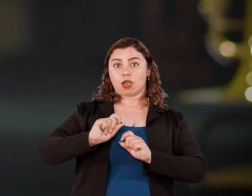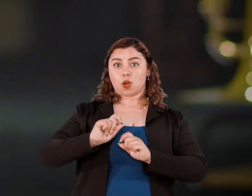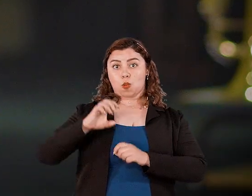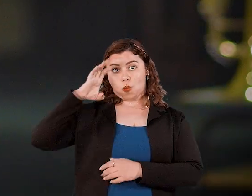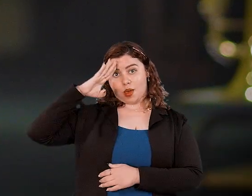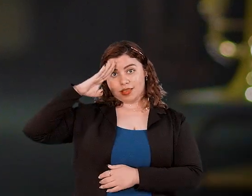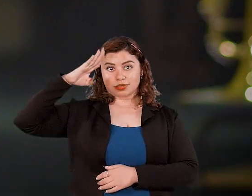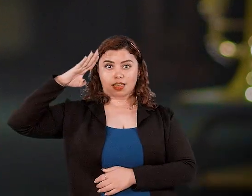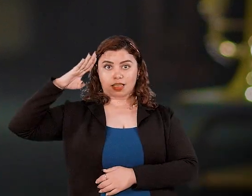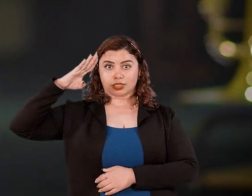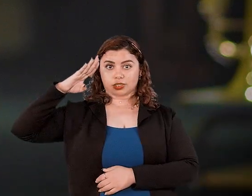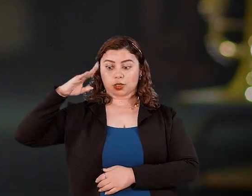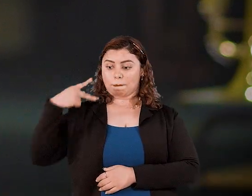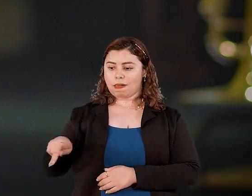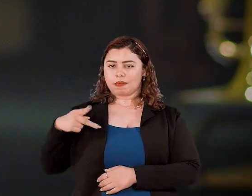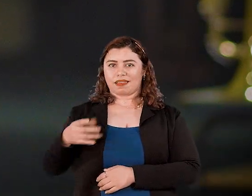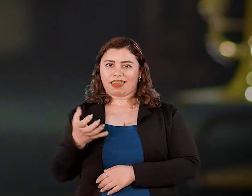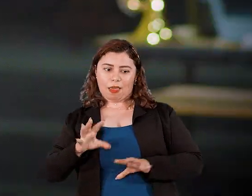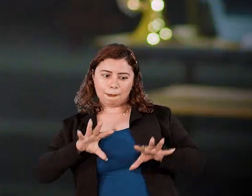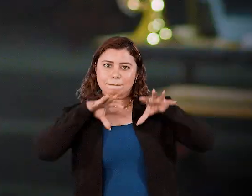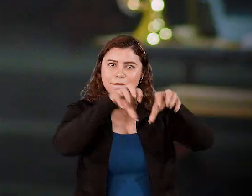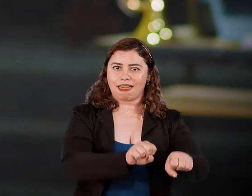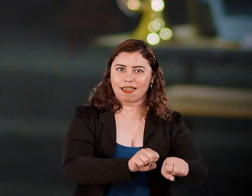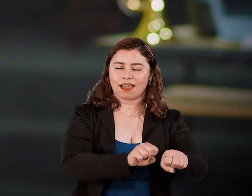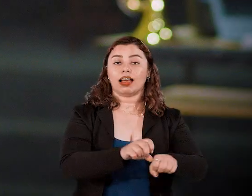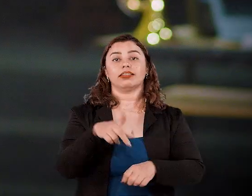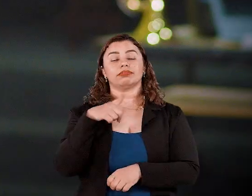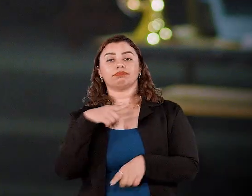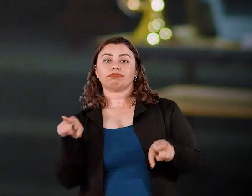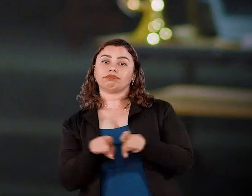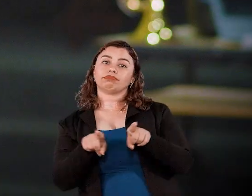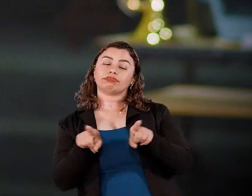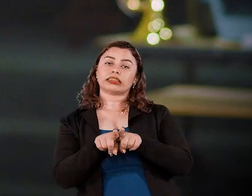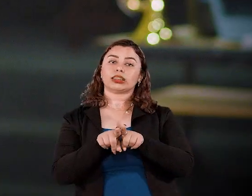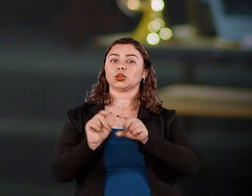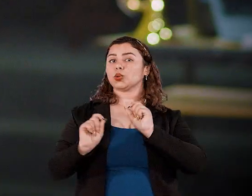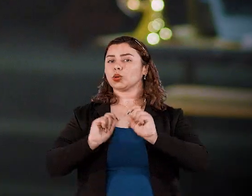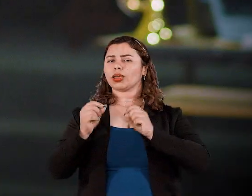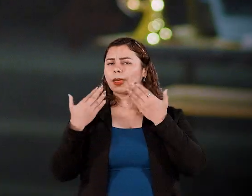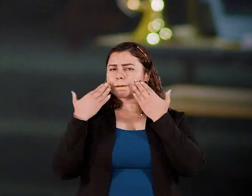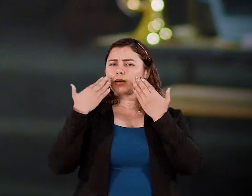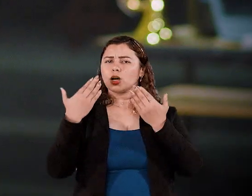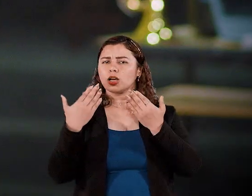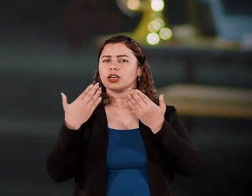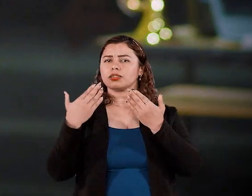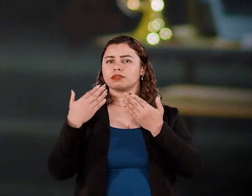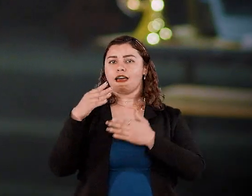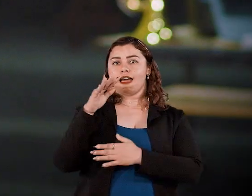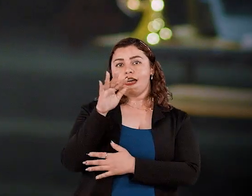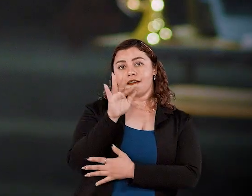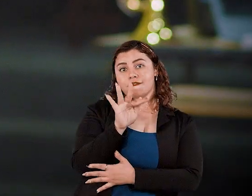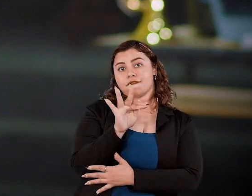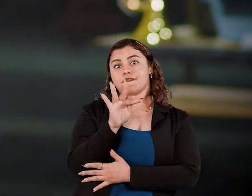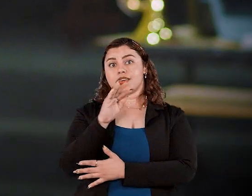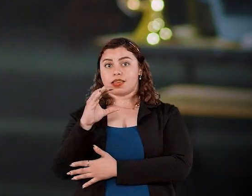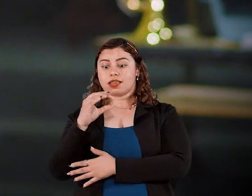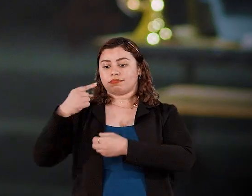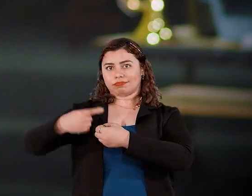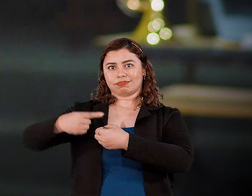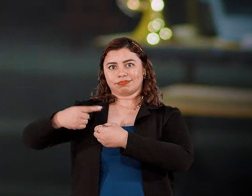exército paraguaio infelizmente queria ocupar. Temos também ali retratando o Forte